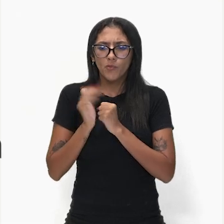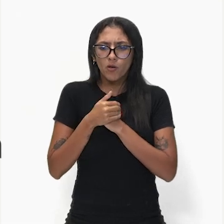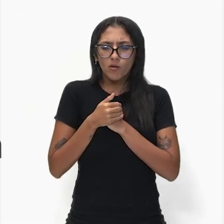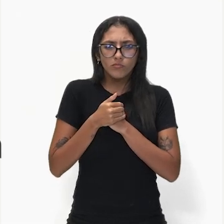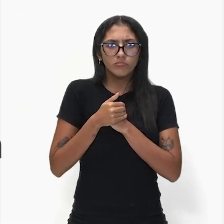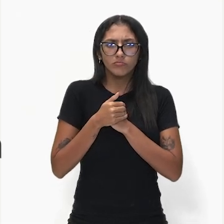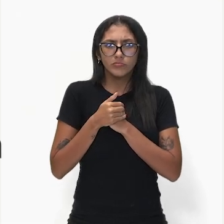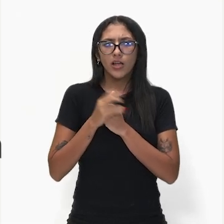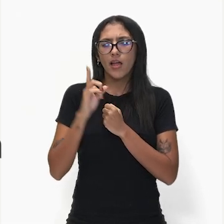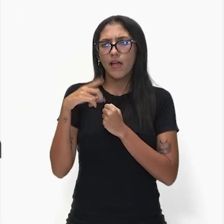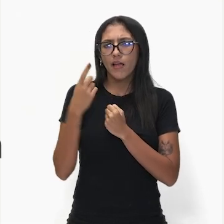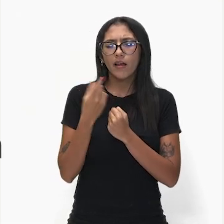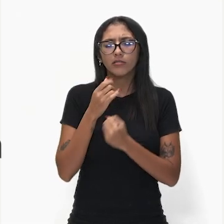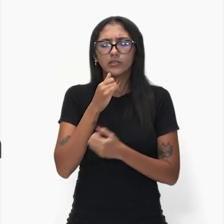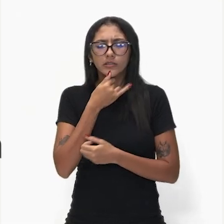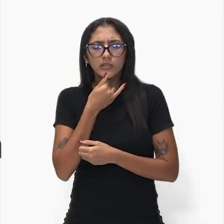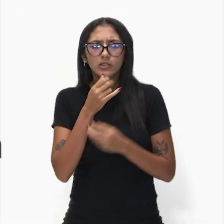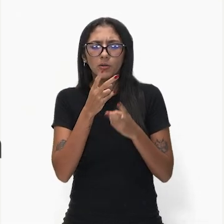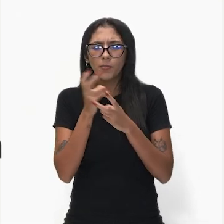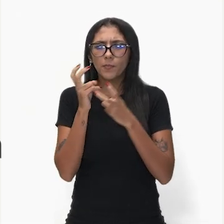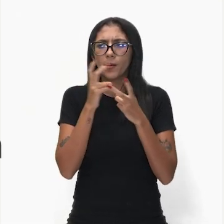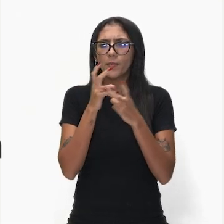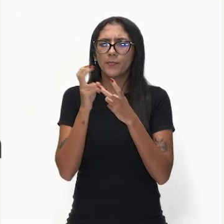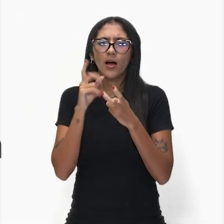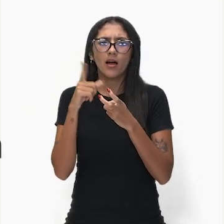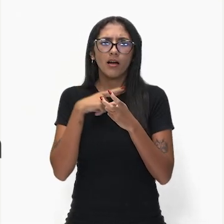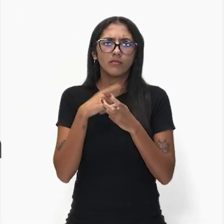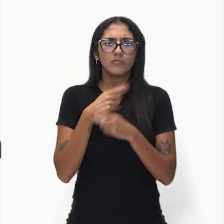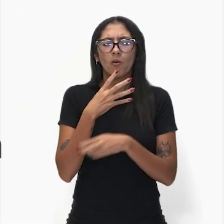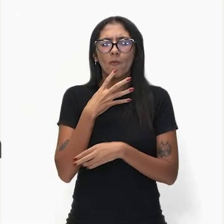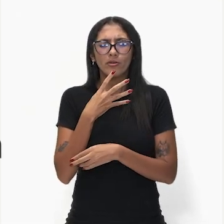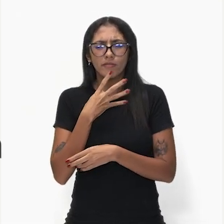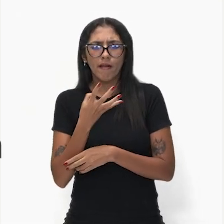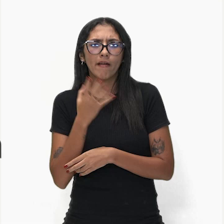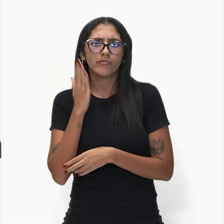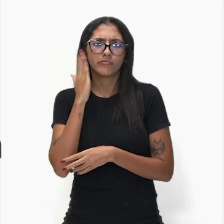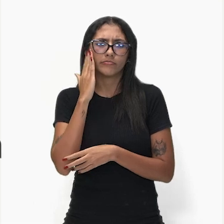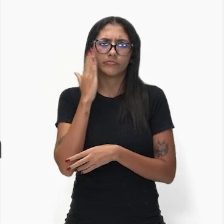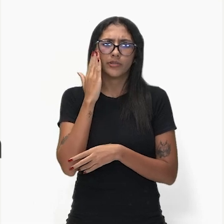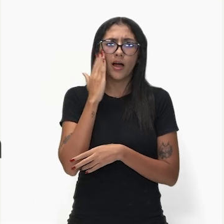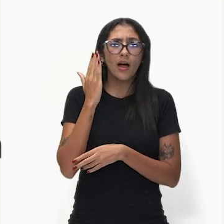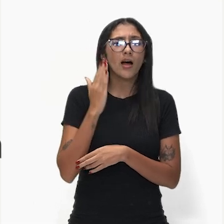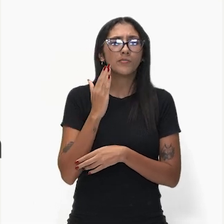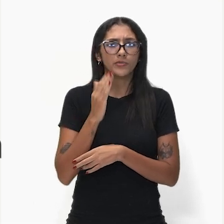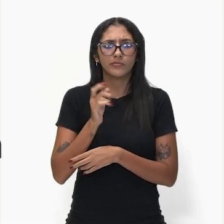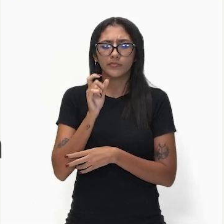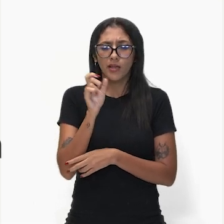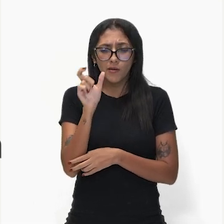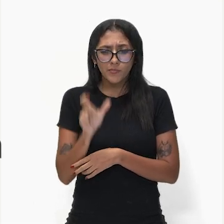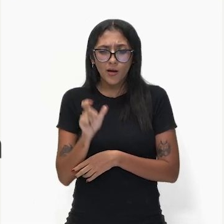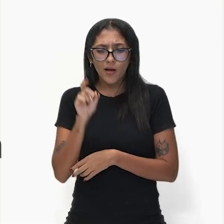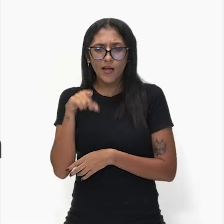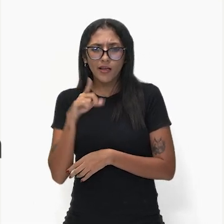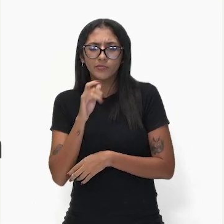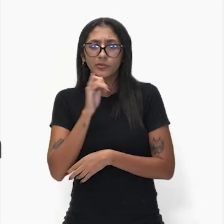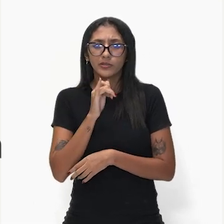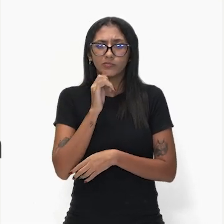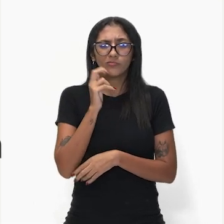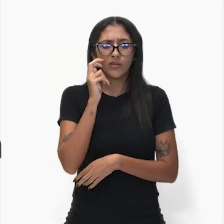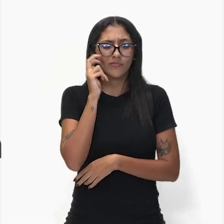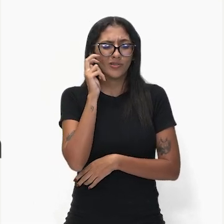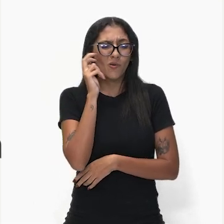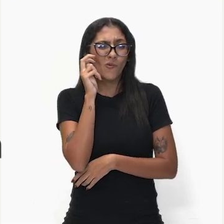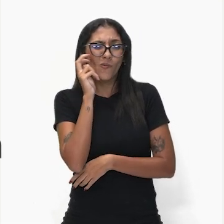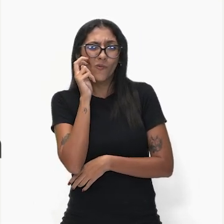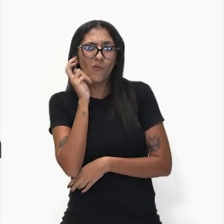miséria, ok? Então observem aí, apesar de toda aquela situação, tentava ali disfarçar por vergonha da situação.